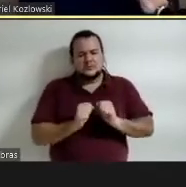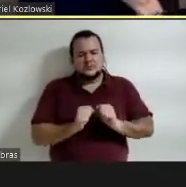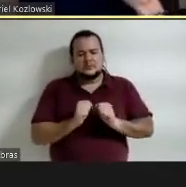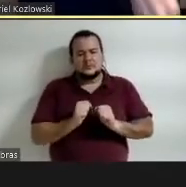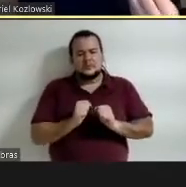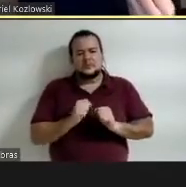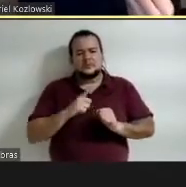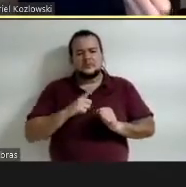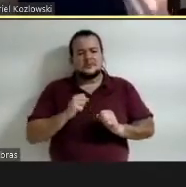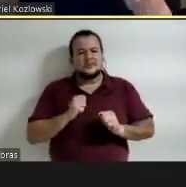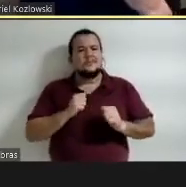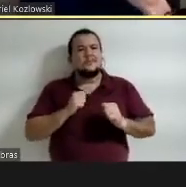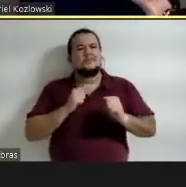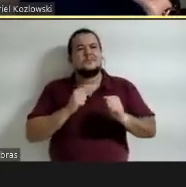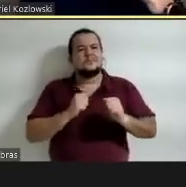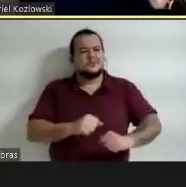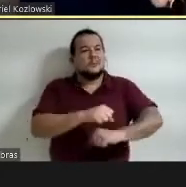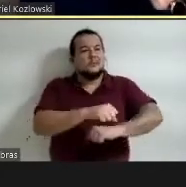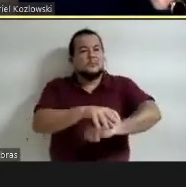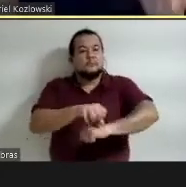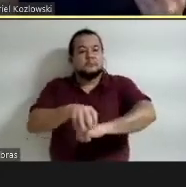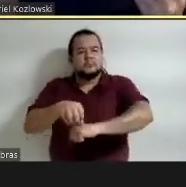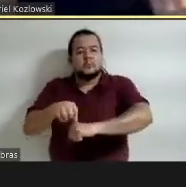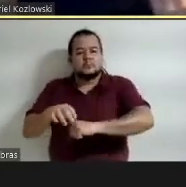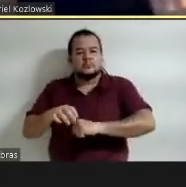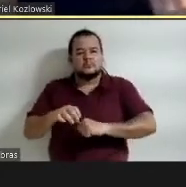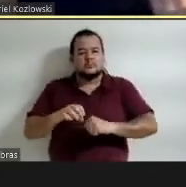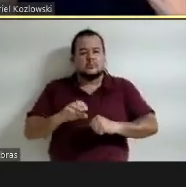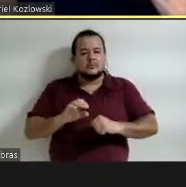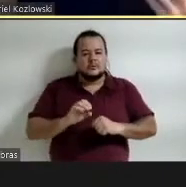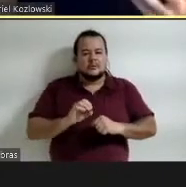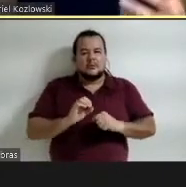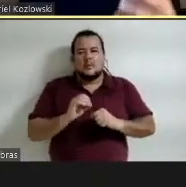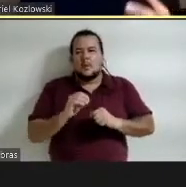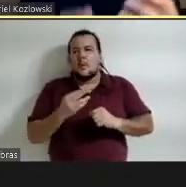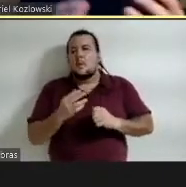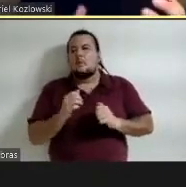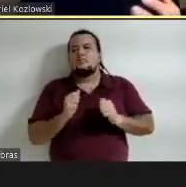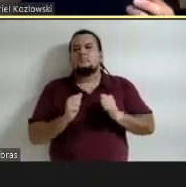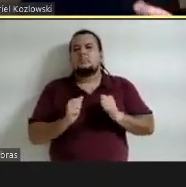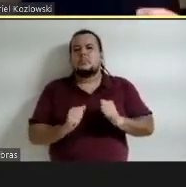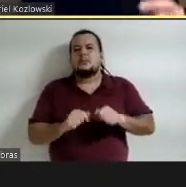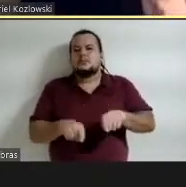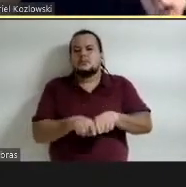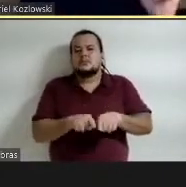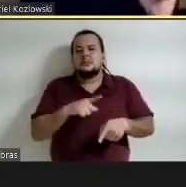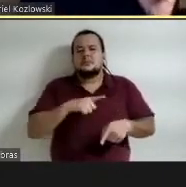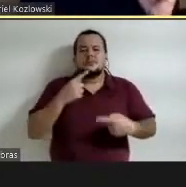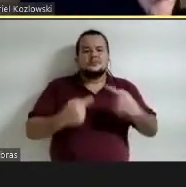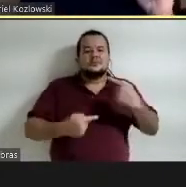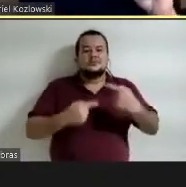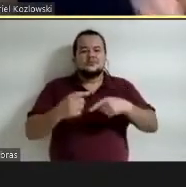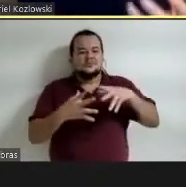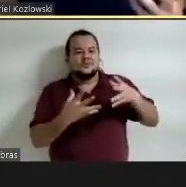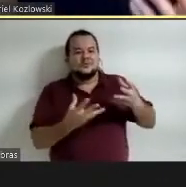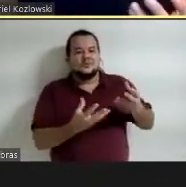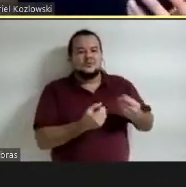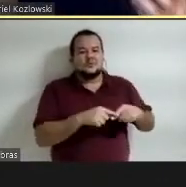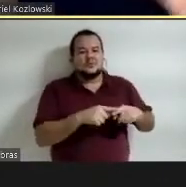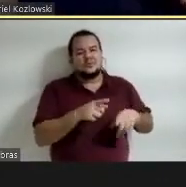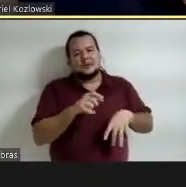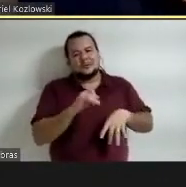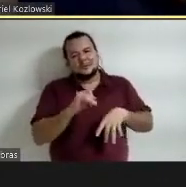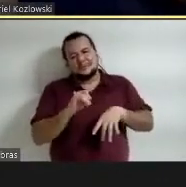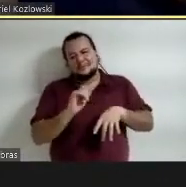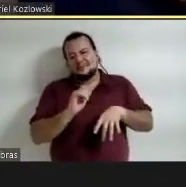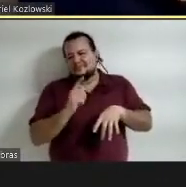potencialmente replicáveis ou poderiam discutir a situação mundial, mas se não está escrito, se